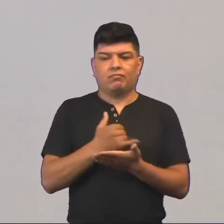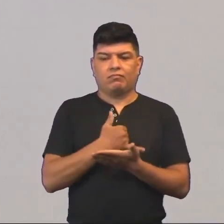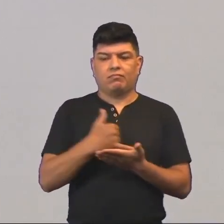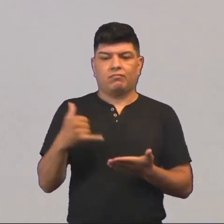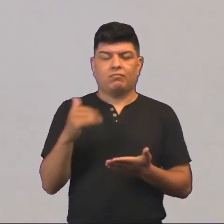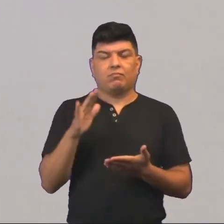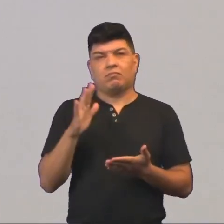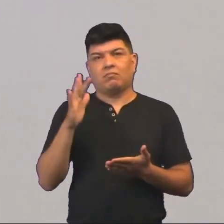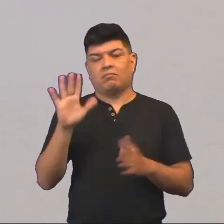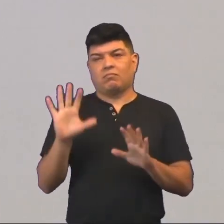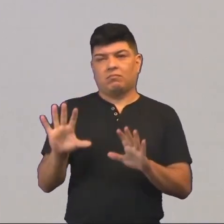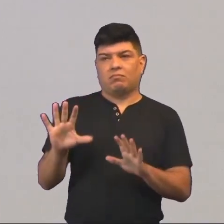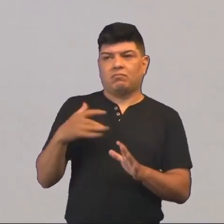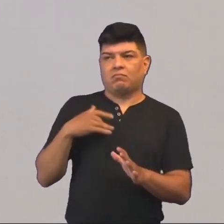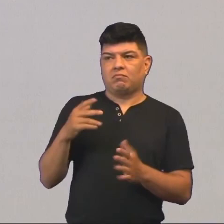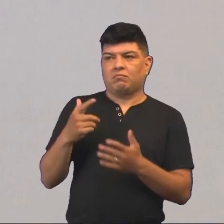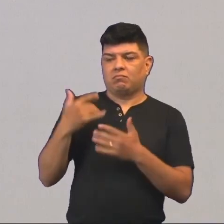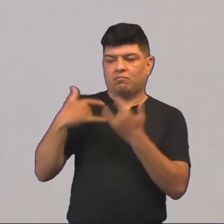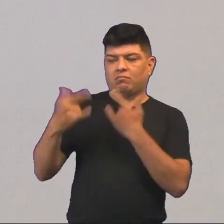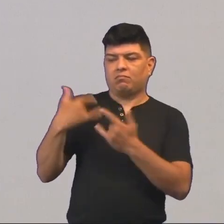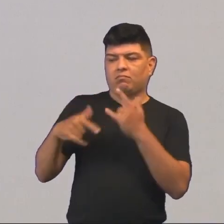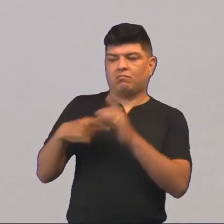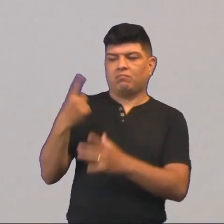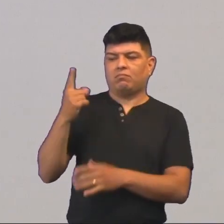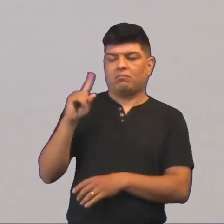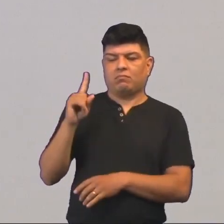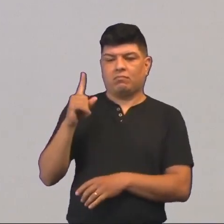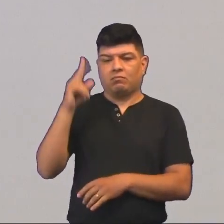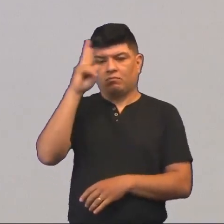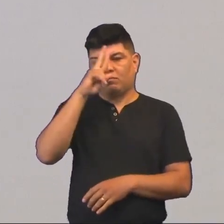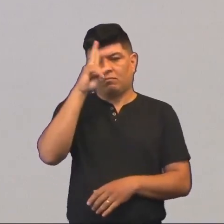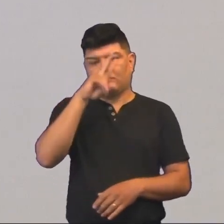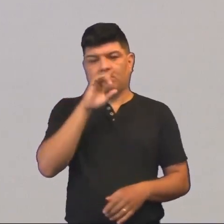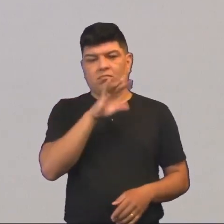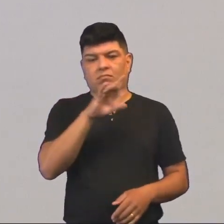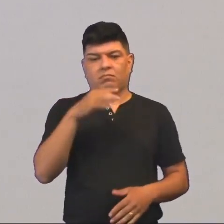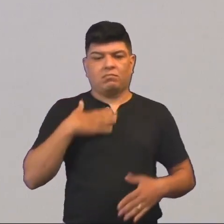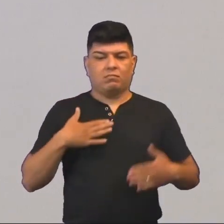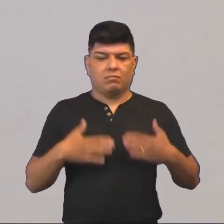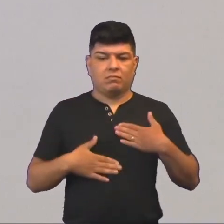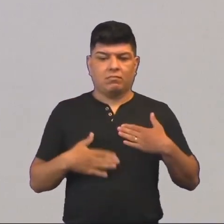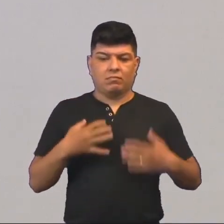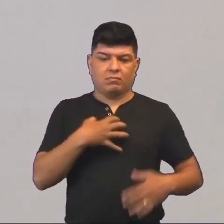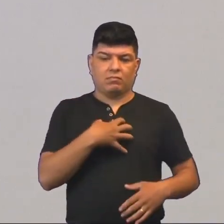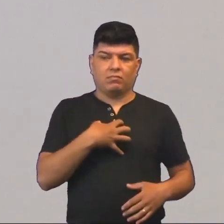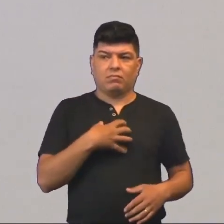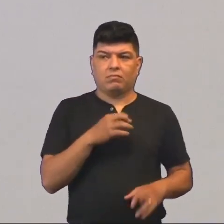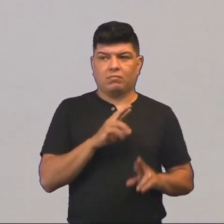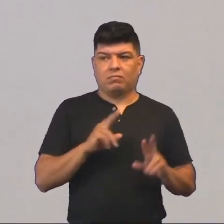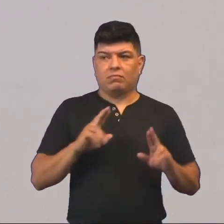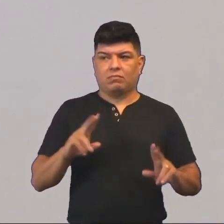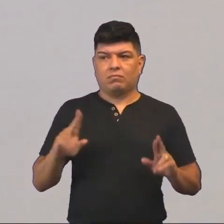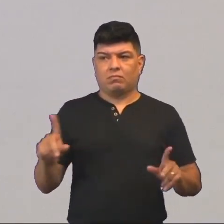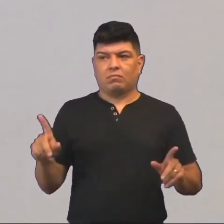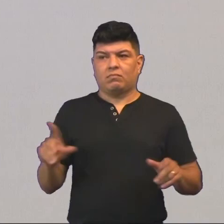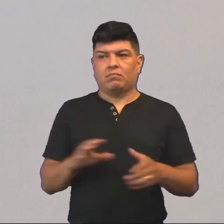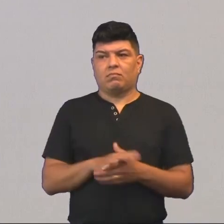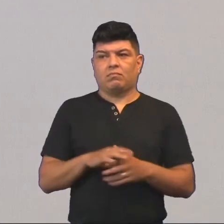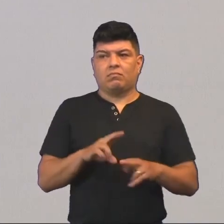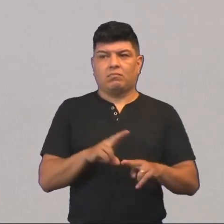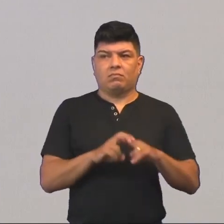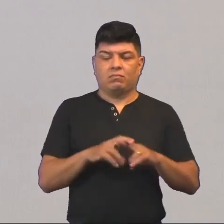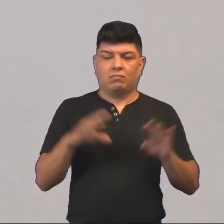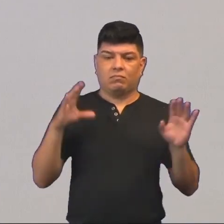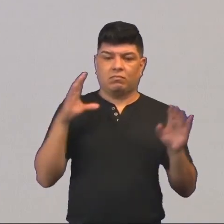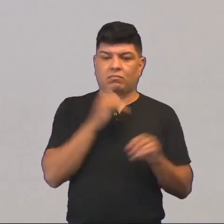ouvido falar, mas essa daqui não causa dependência uma vez. Lembre-se de que cada organismo se comporta de uma forma diferente. E aí,